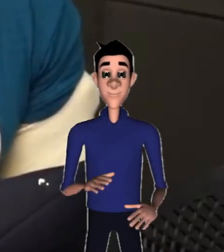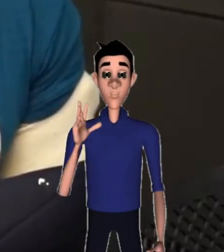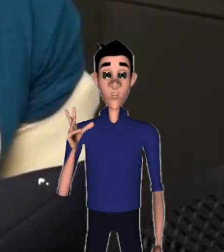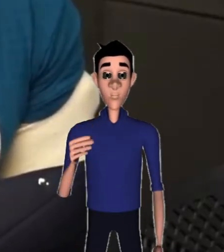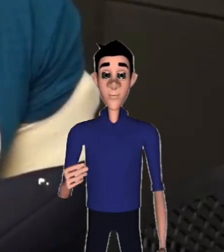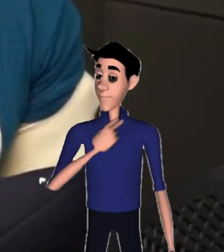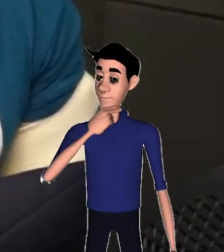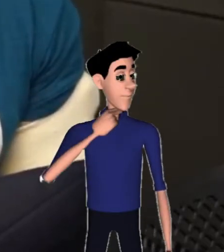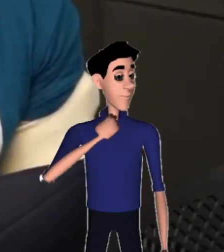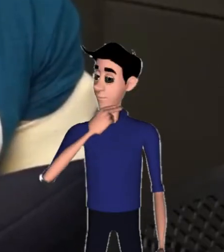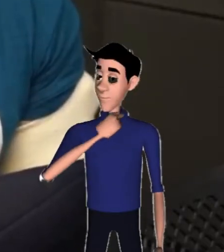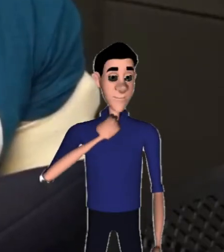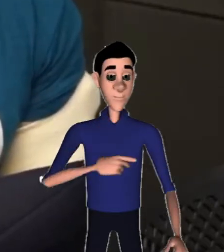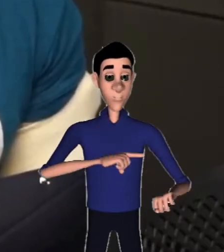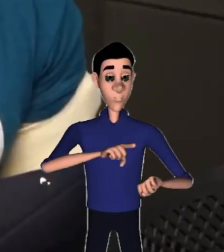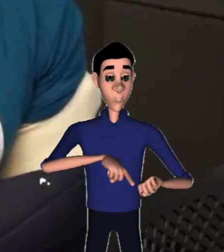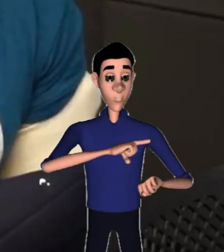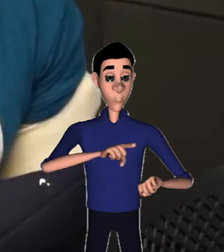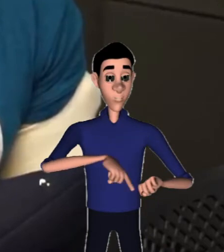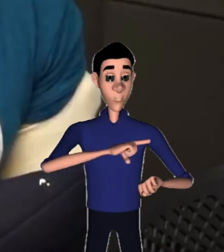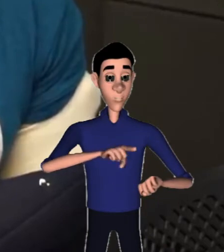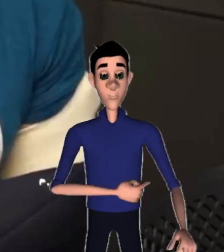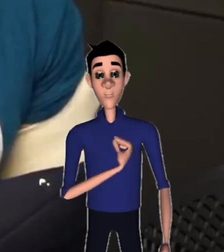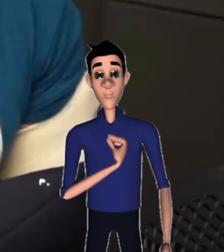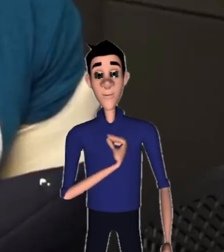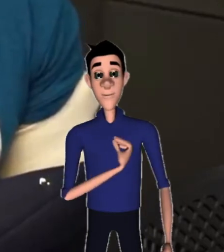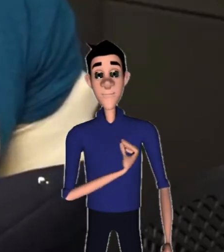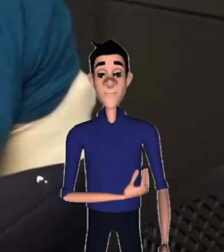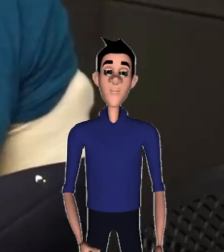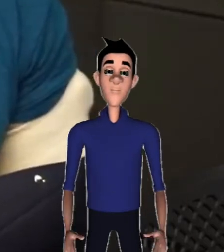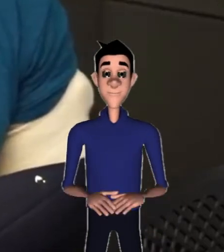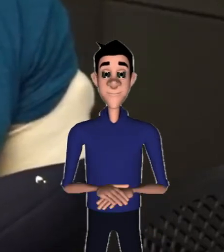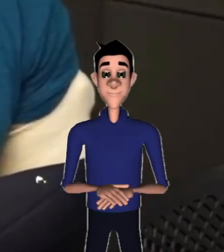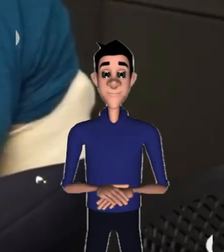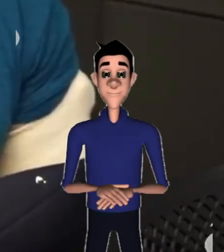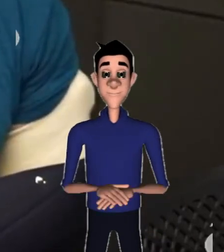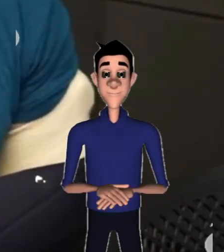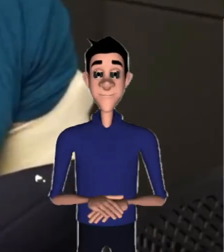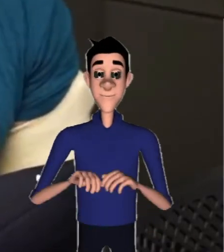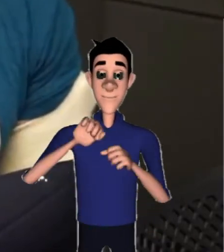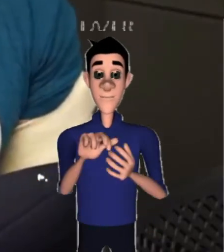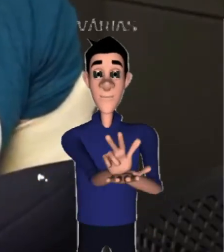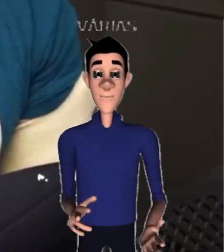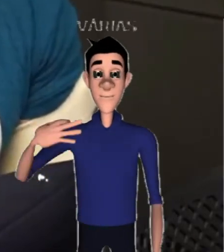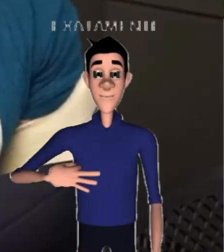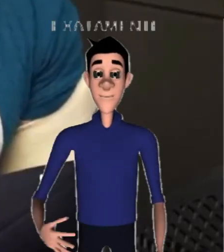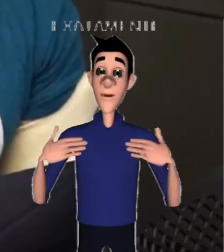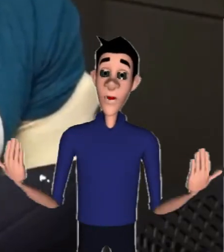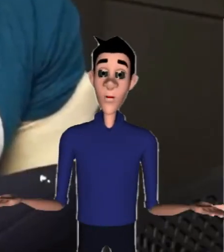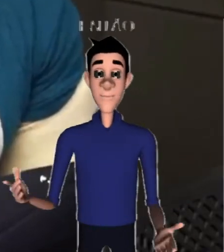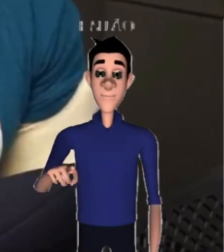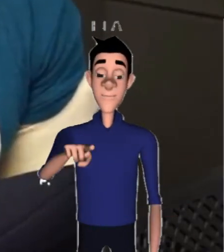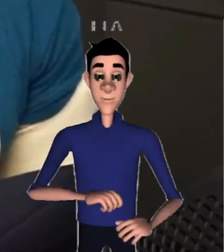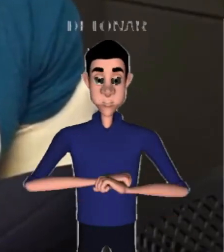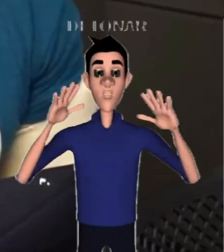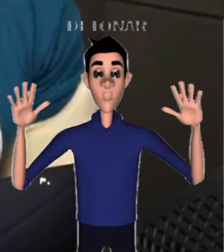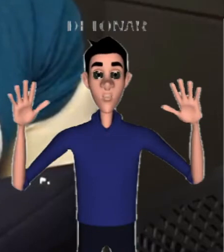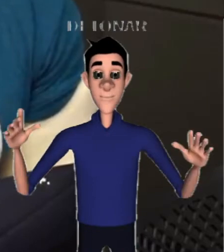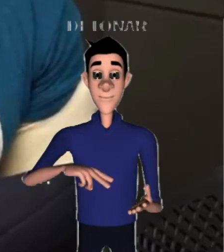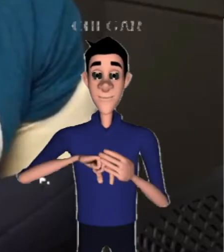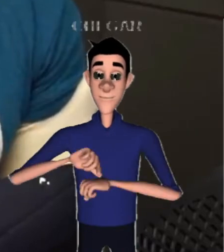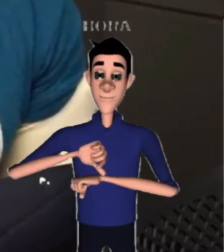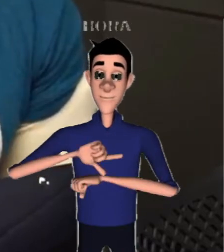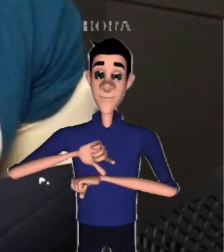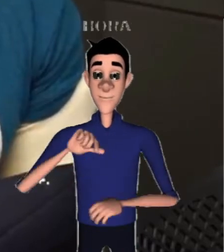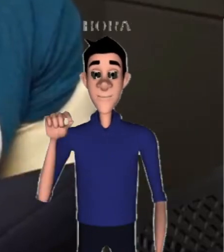muita facilidade, que se ele consumir um pouquinho mais de carboidrato, ele já vai reter líquido. É o cara que, se, por exemplo, ele errar um final de